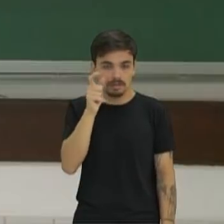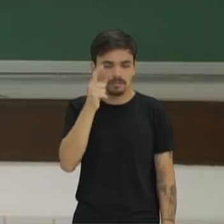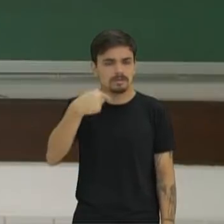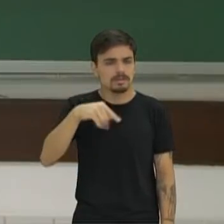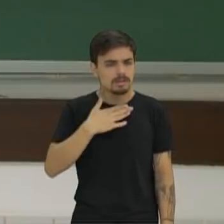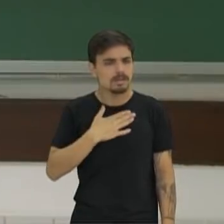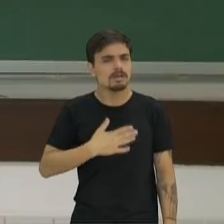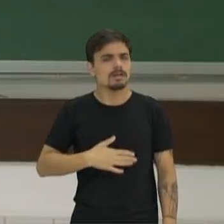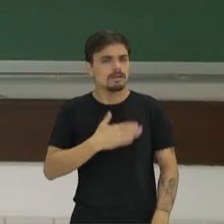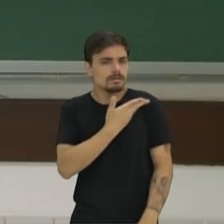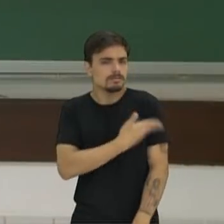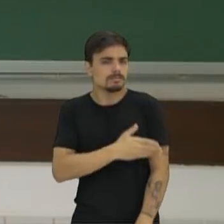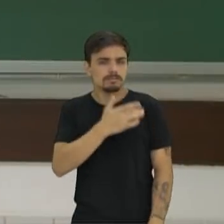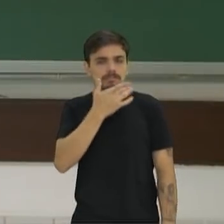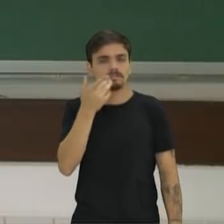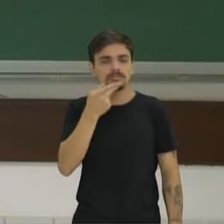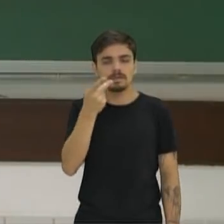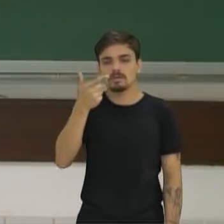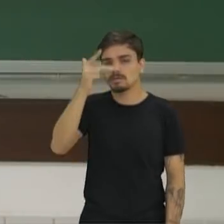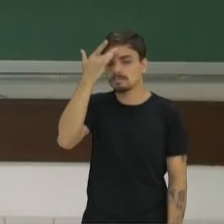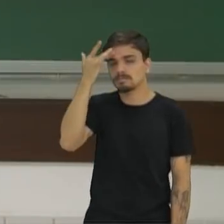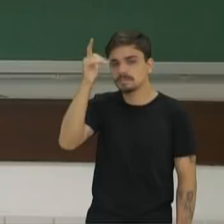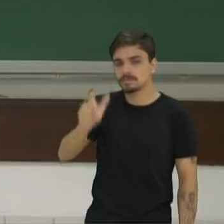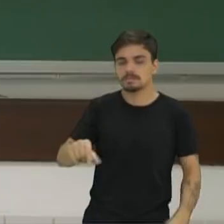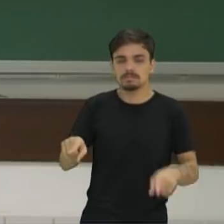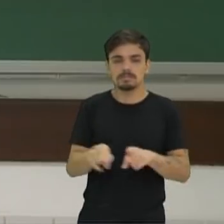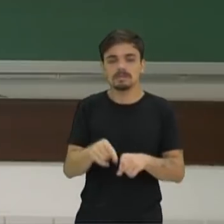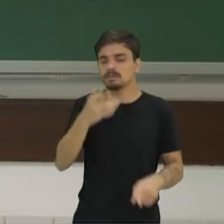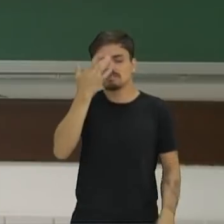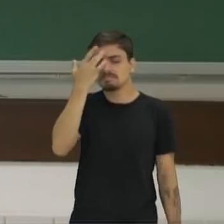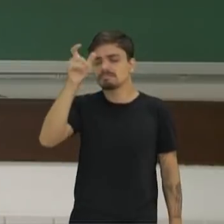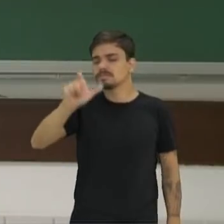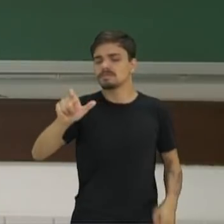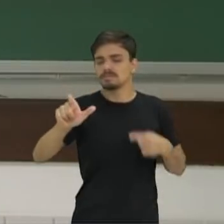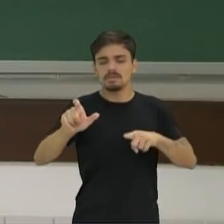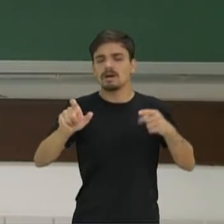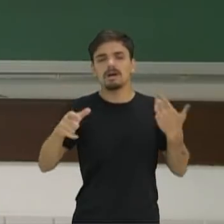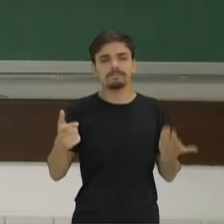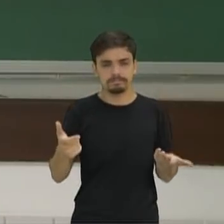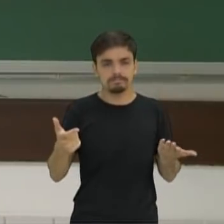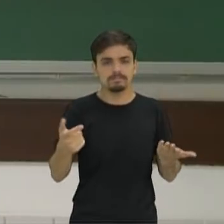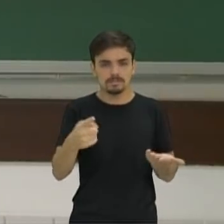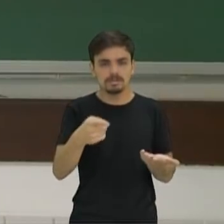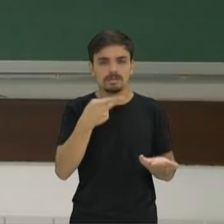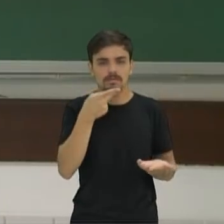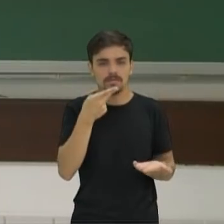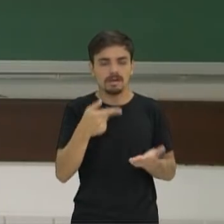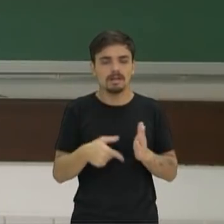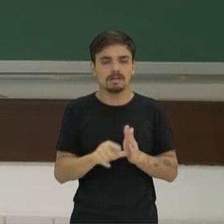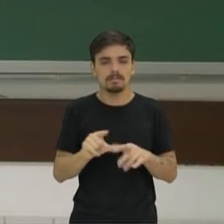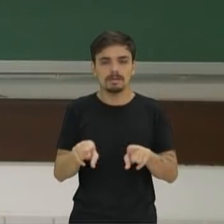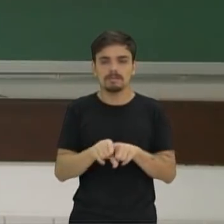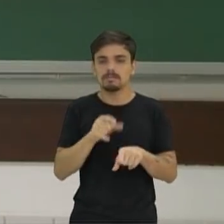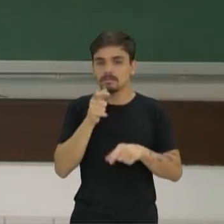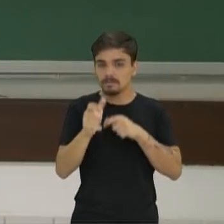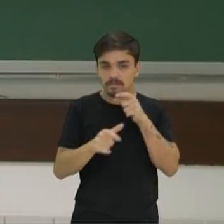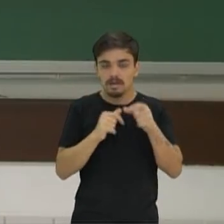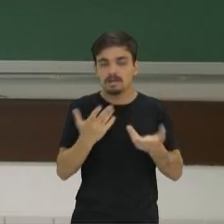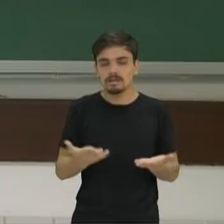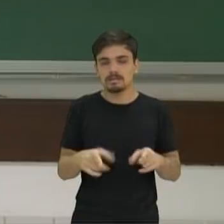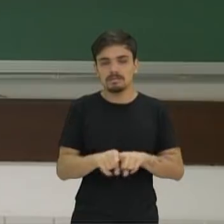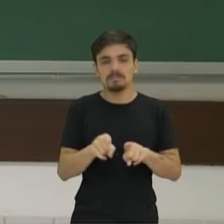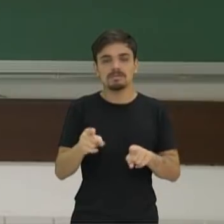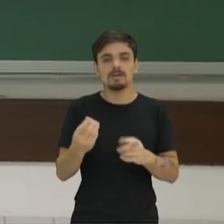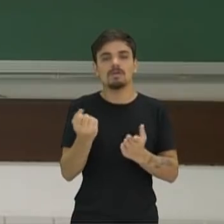costuma citar falas de outras pessoas? E quem são essas outras pessoas que você cita as falas? E você